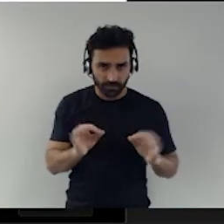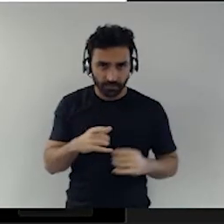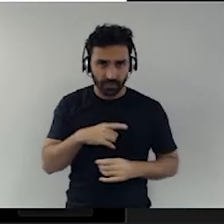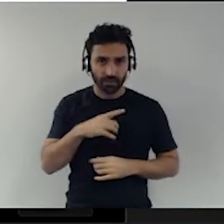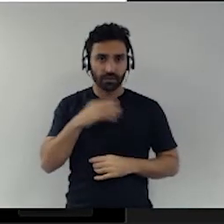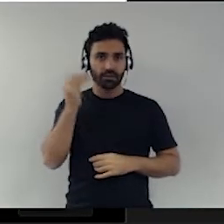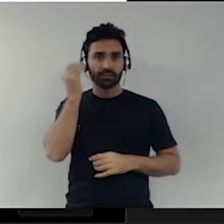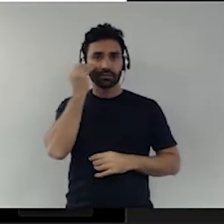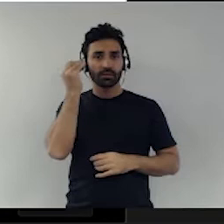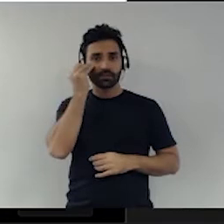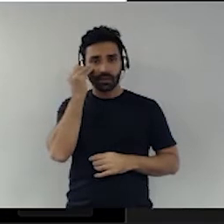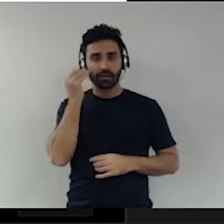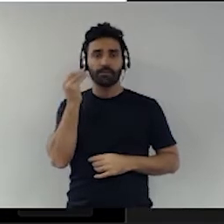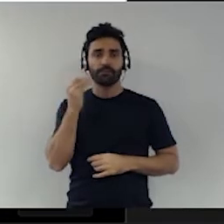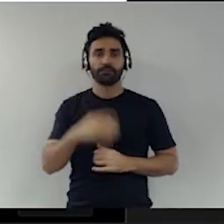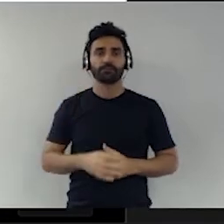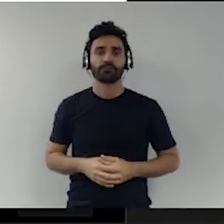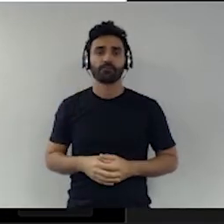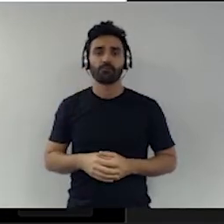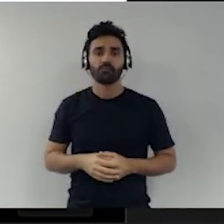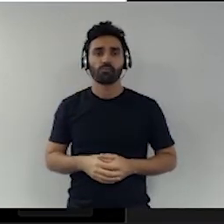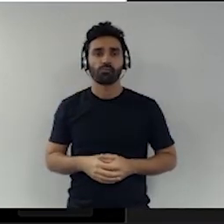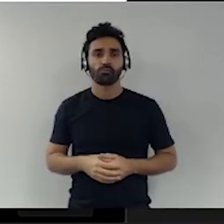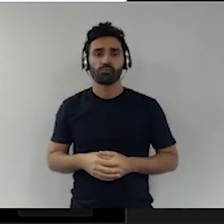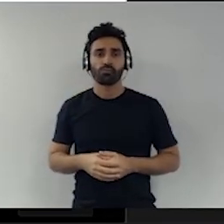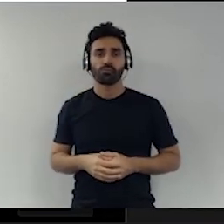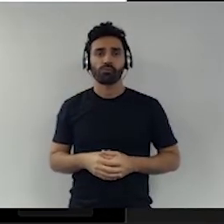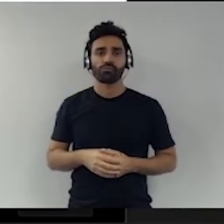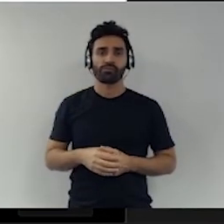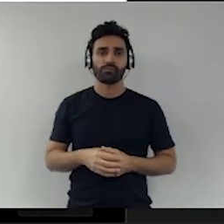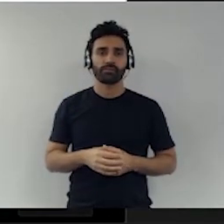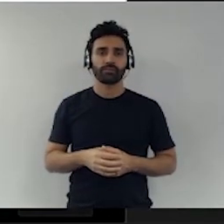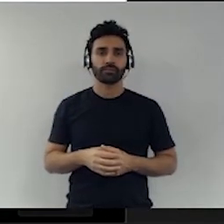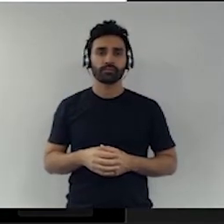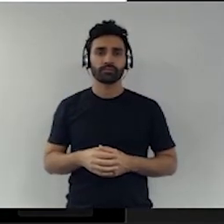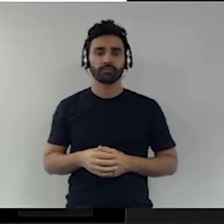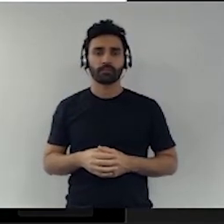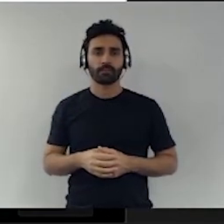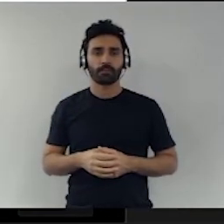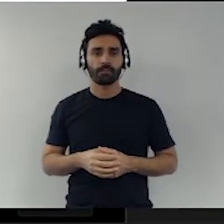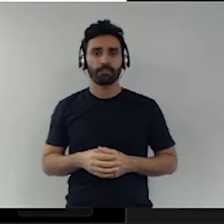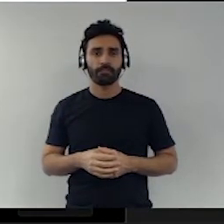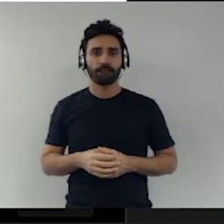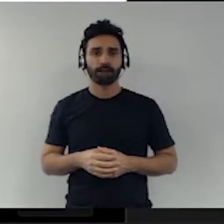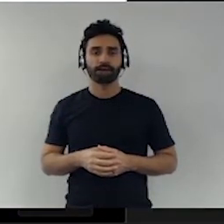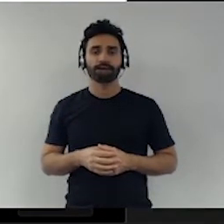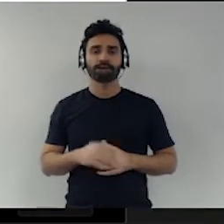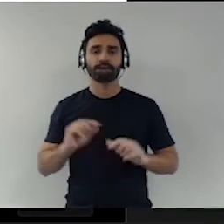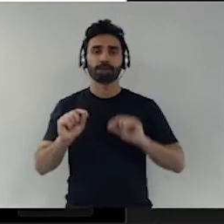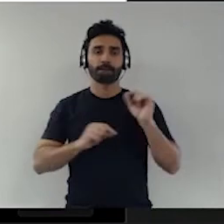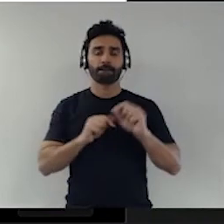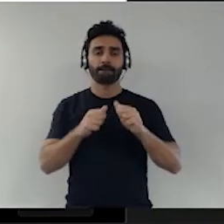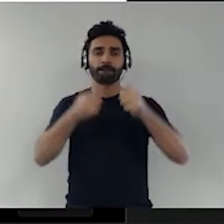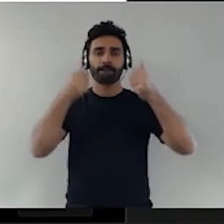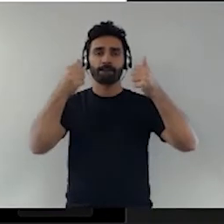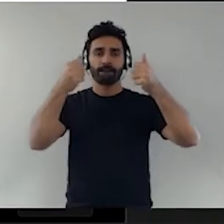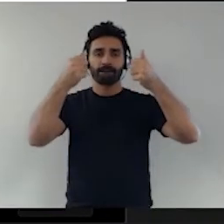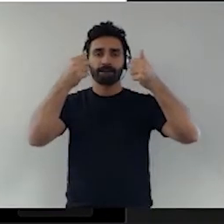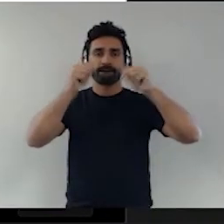tentativa de contornar. Observando aqui mais algum detalhe, o espalhamento é